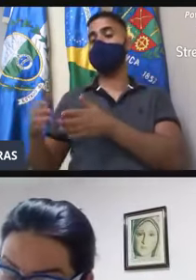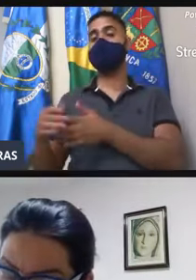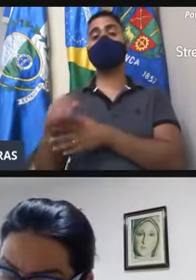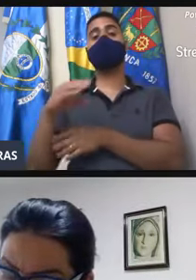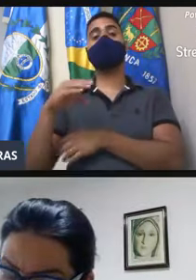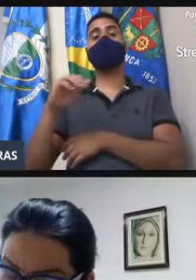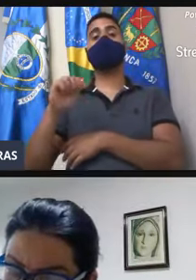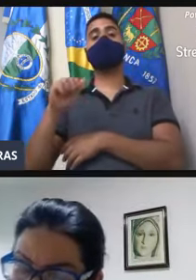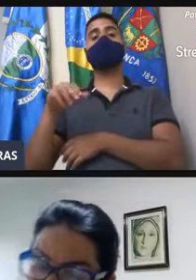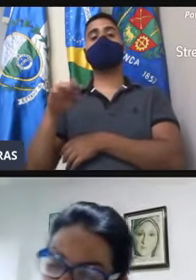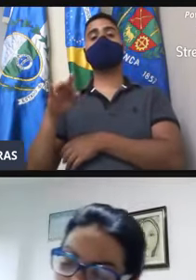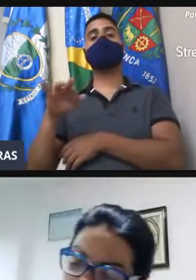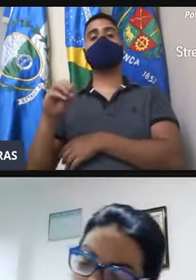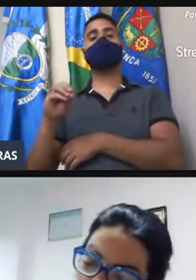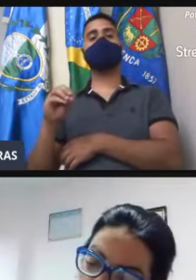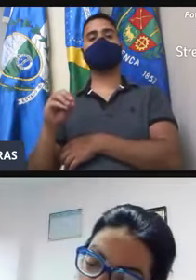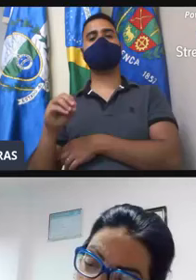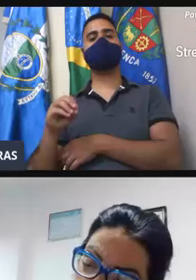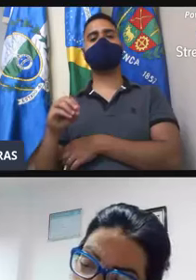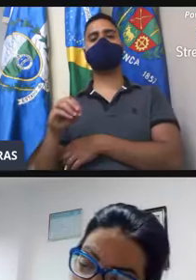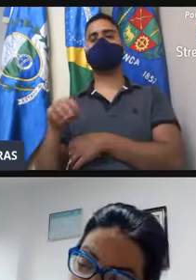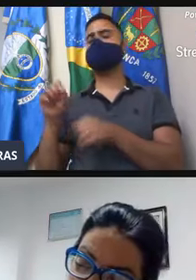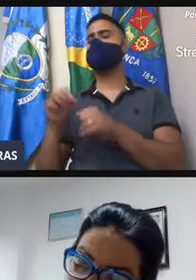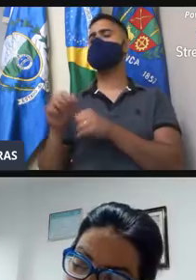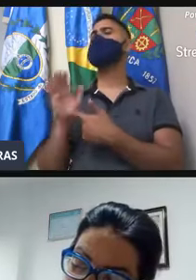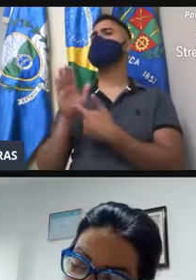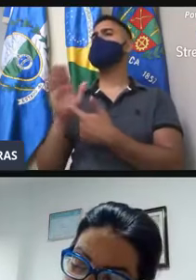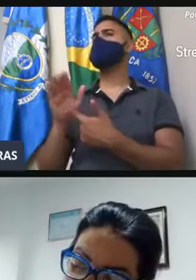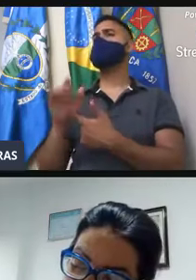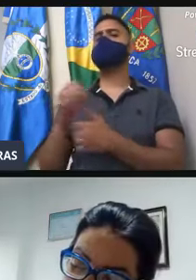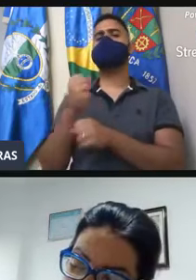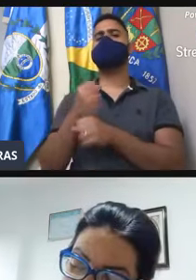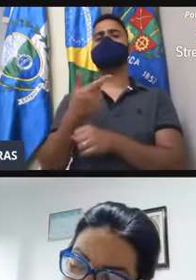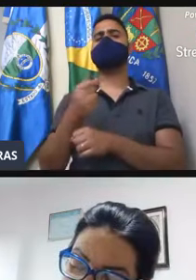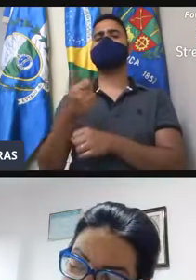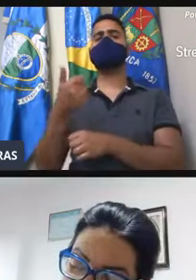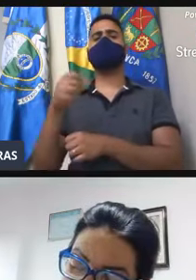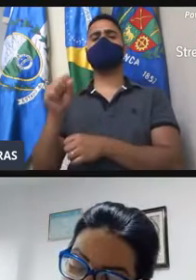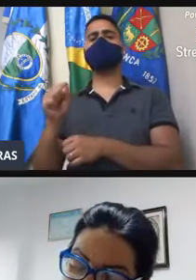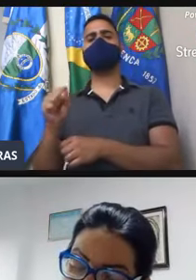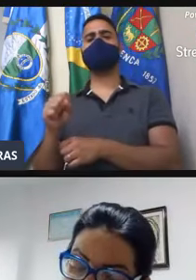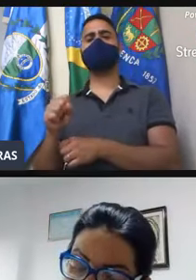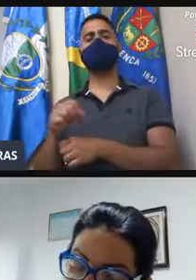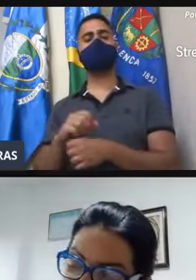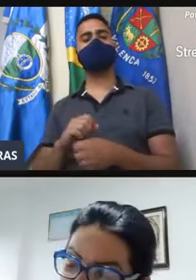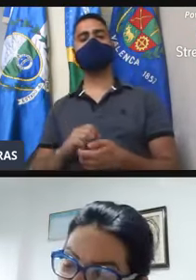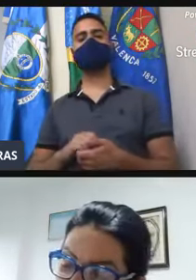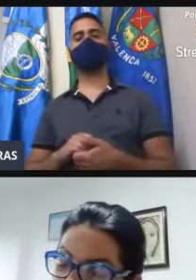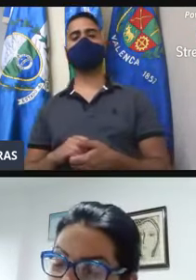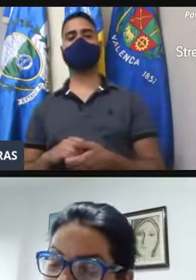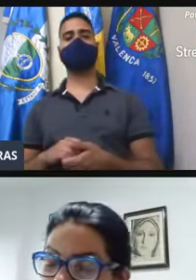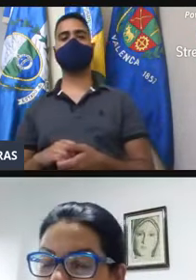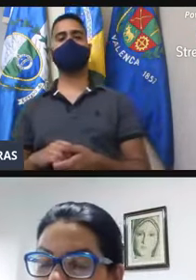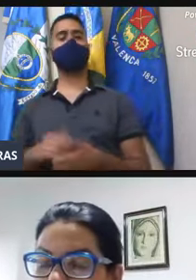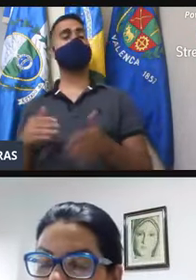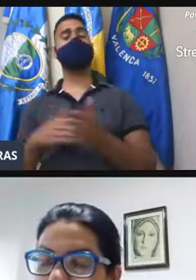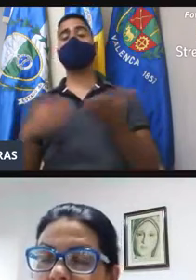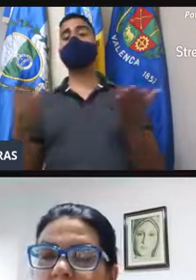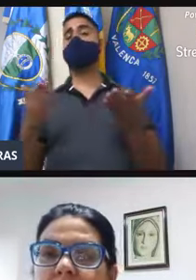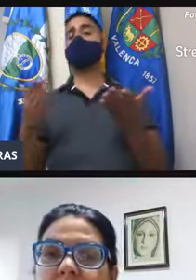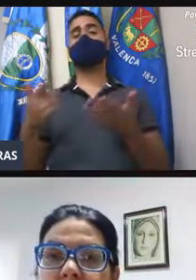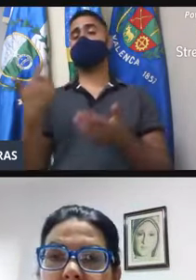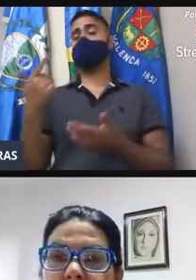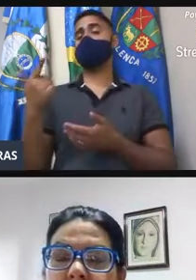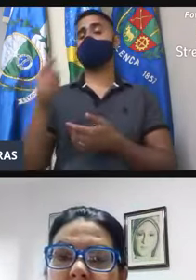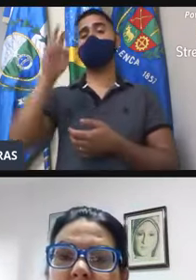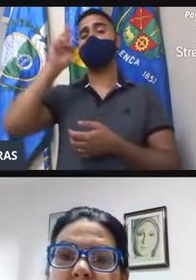Canteiro. Considerando que o nobre Edil fez a mesma indicação no ano de 2018, mais precisamente 21 de junho de 2018, até o presente momento não foi atendido